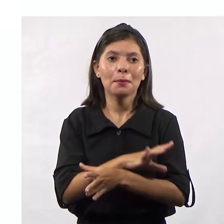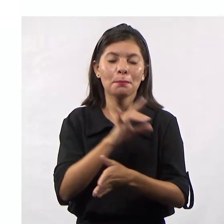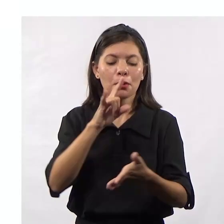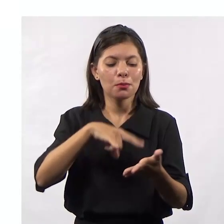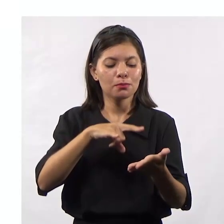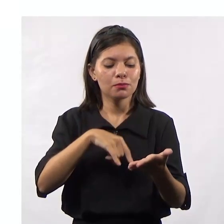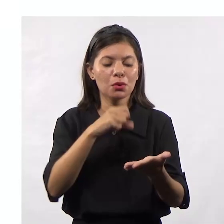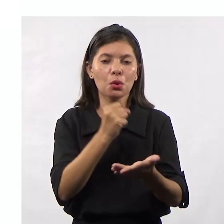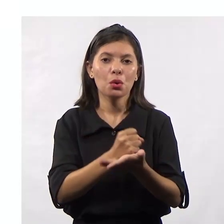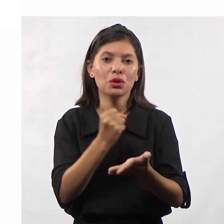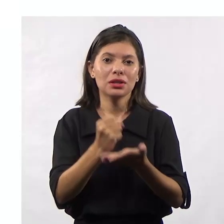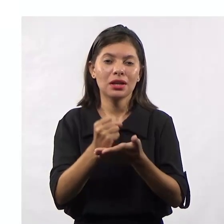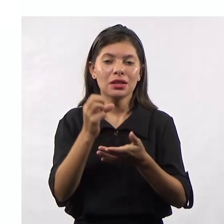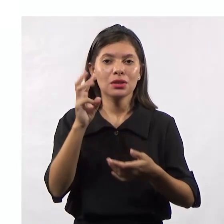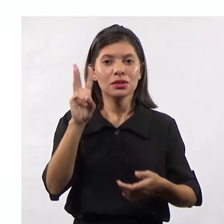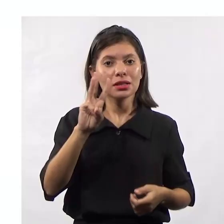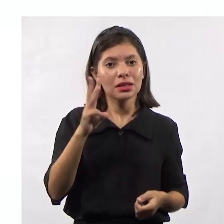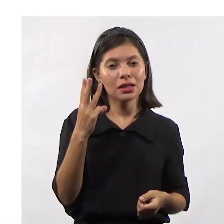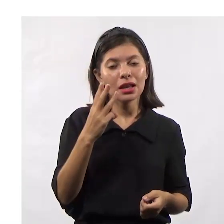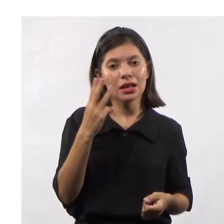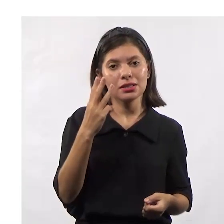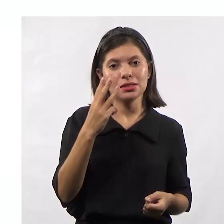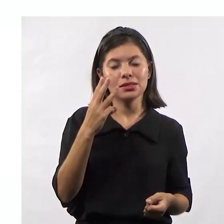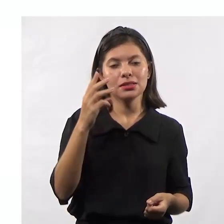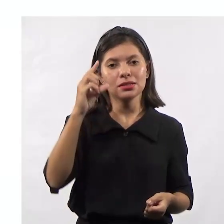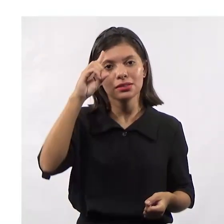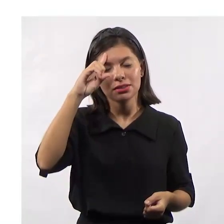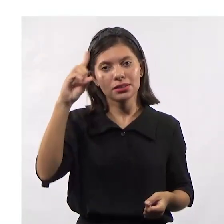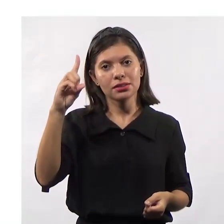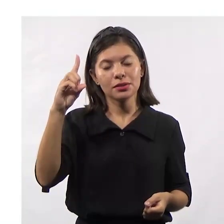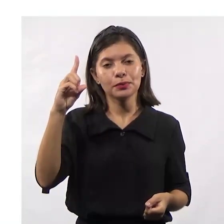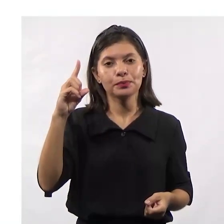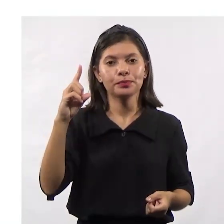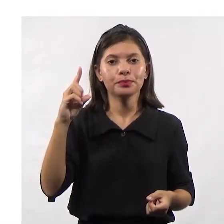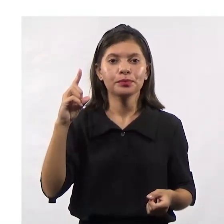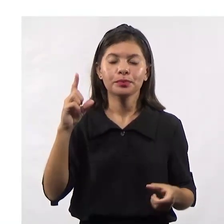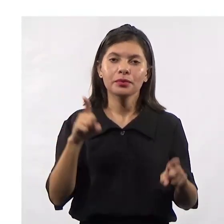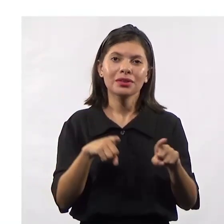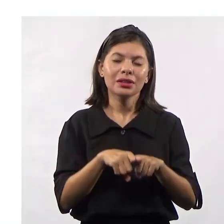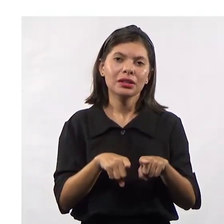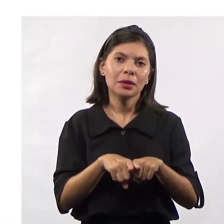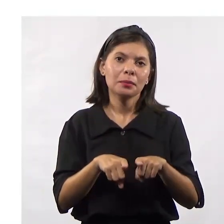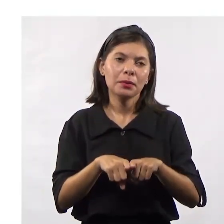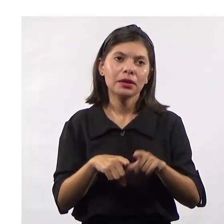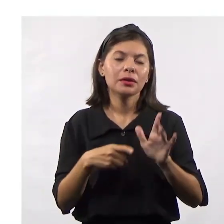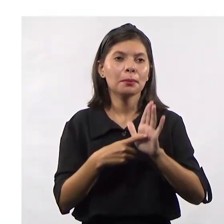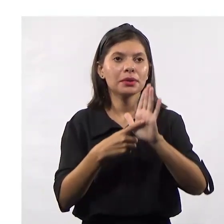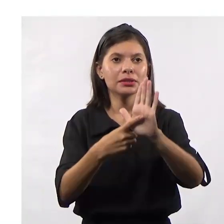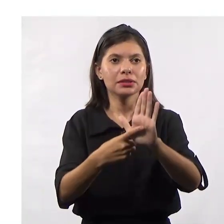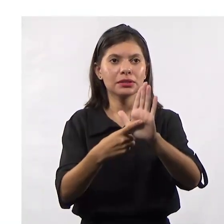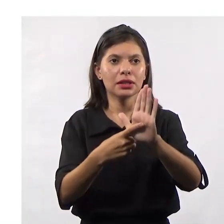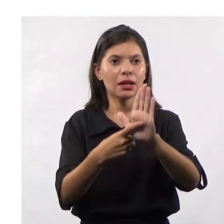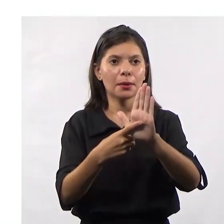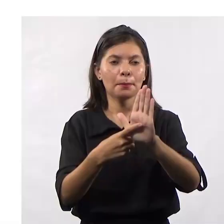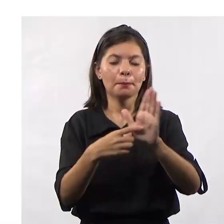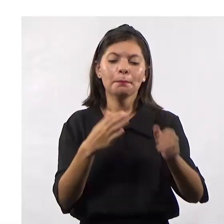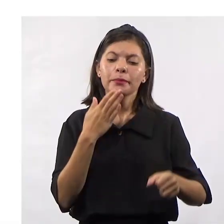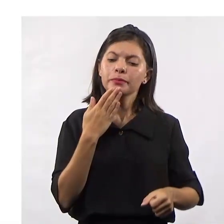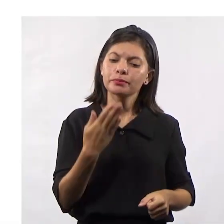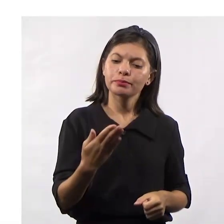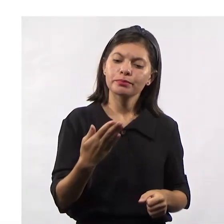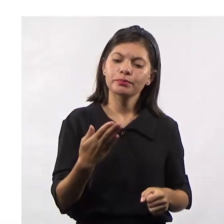extinção do contrato. 3 dias úteis. Além disso, a gente pode apresentar um pedido